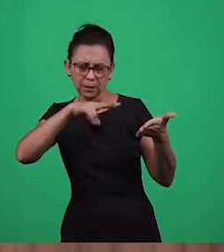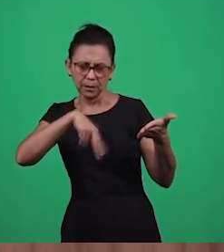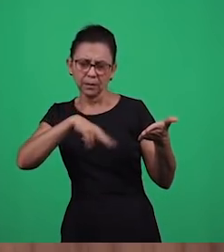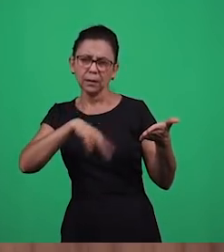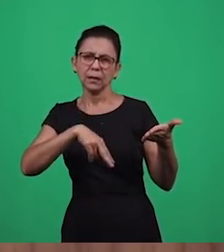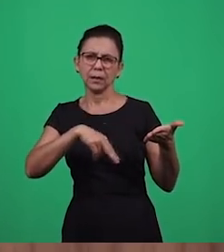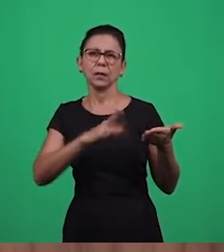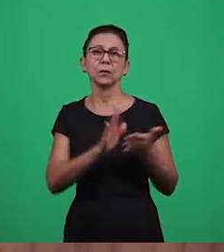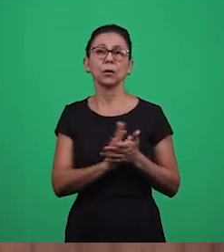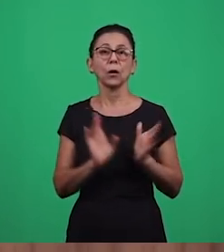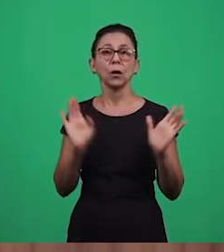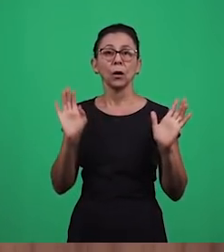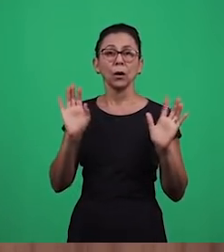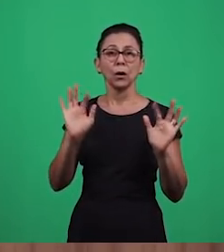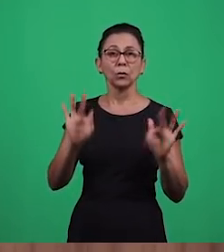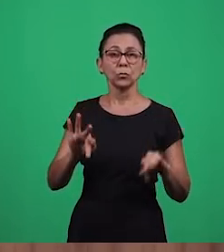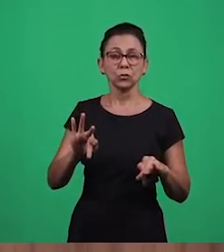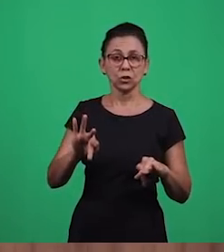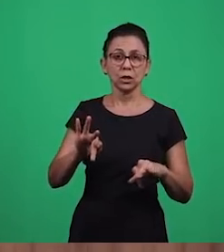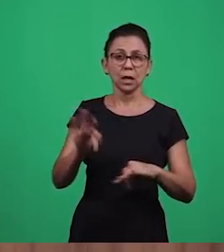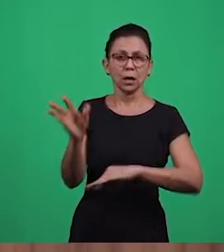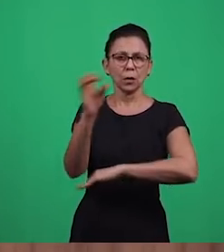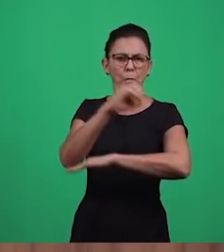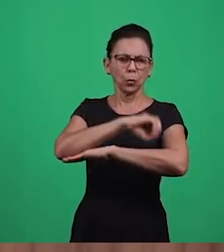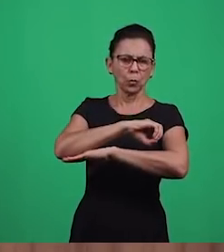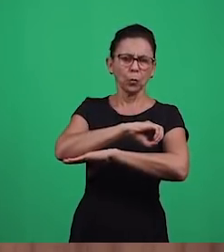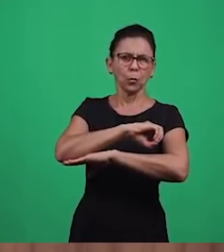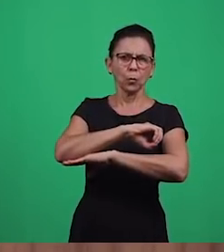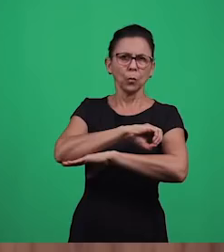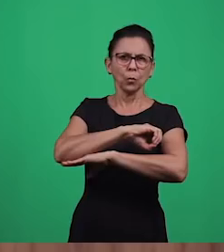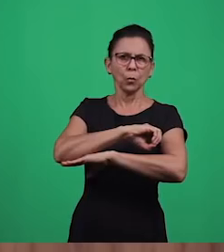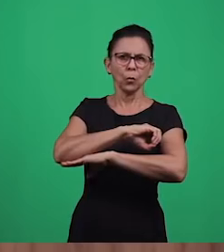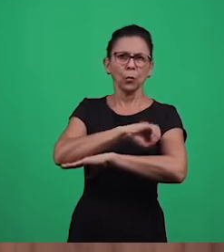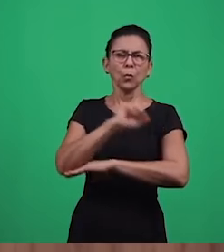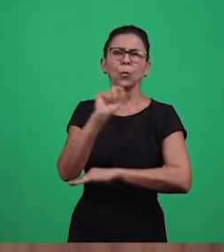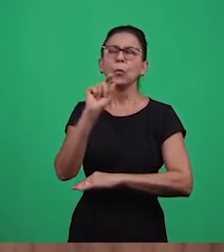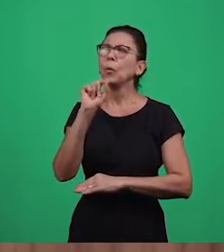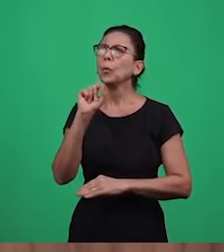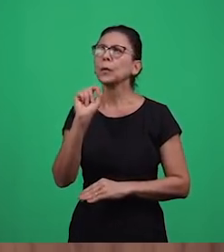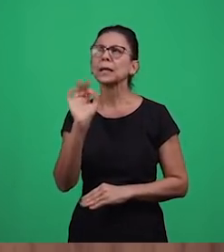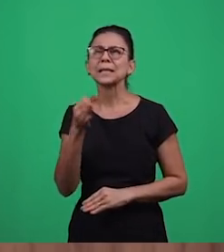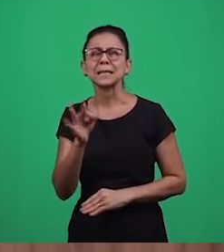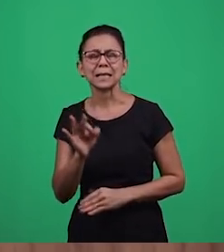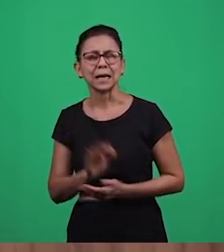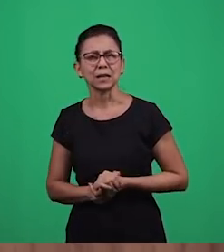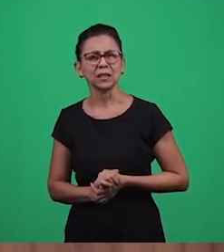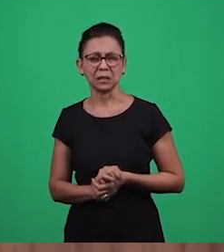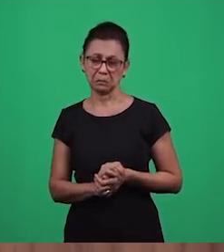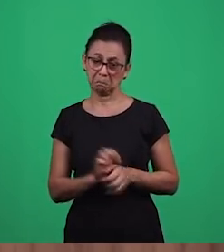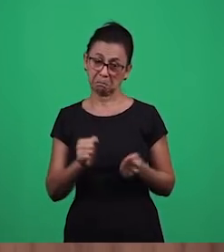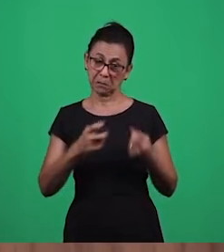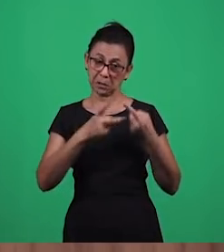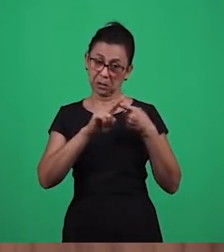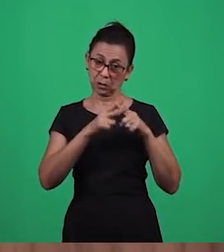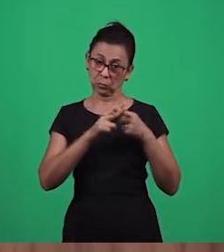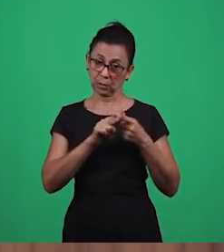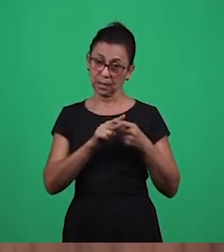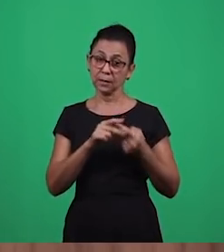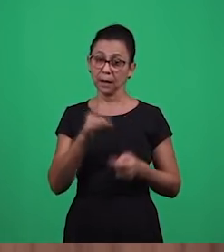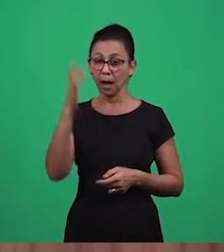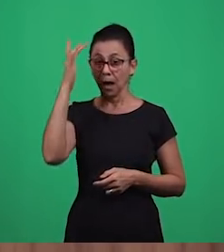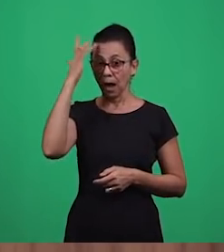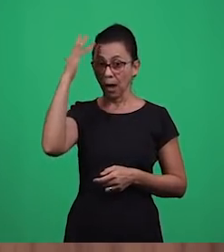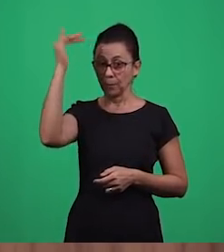compartilhada. Ao final do dia, nós vamos avaliar com elas o que deu certo, O que pode ser melhorado para o dia